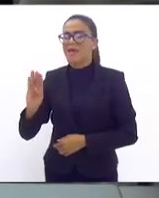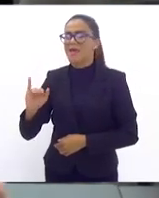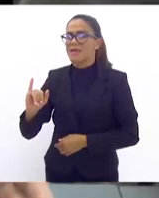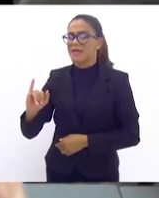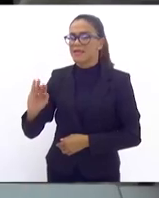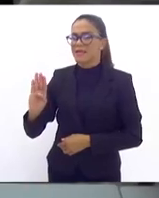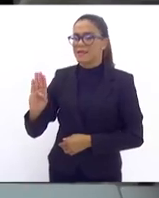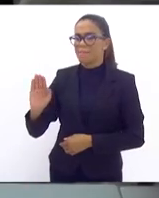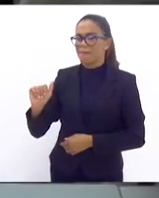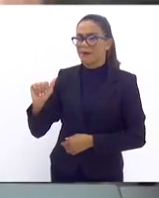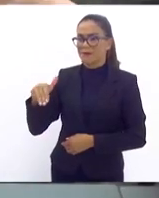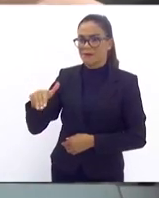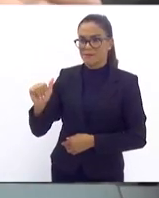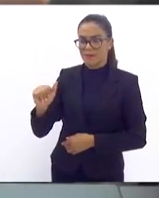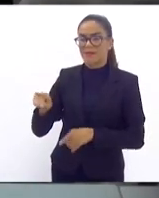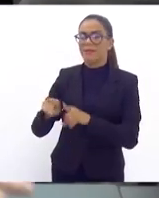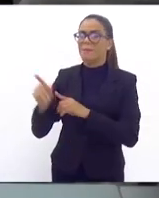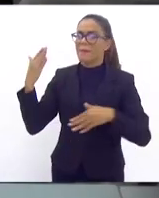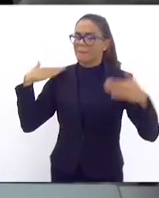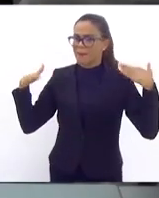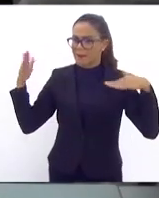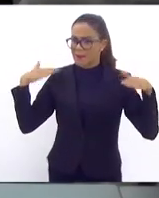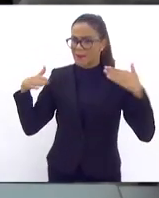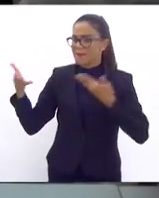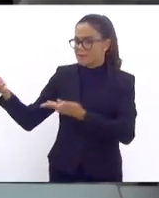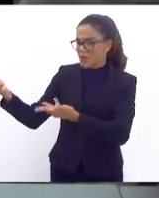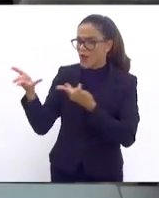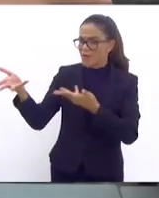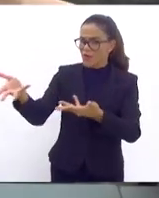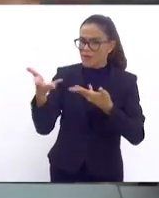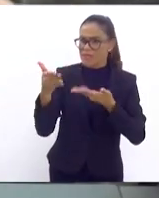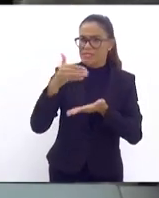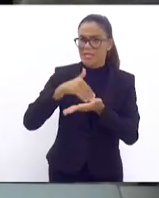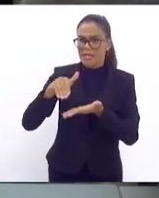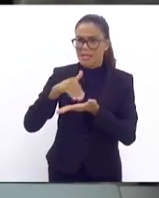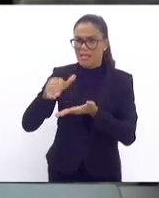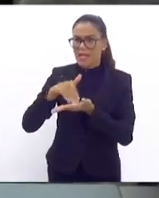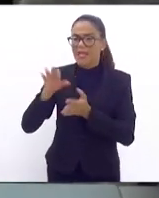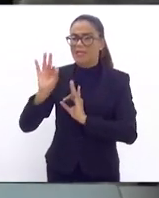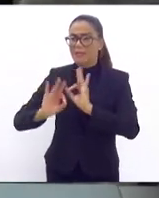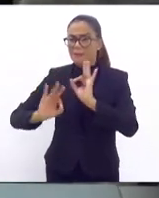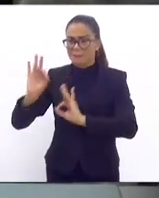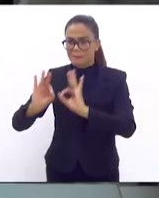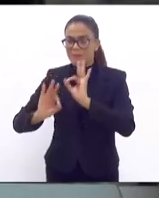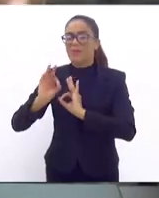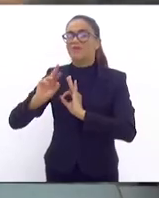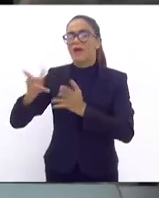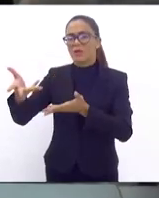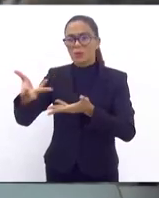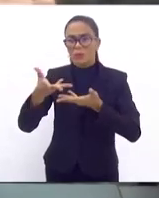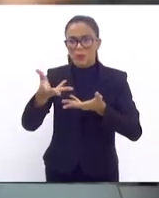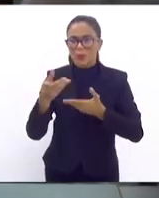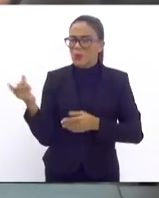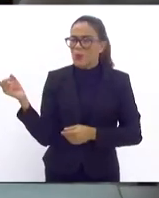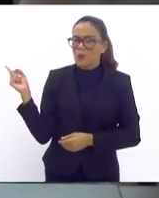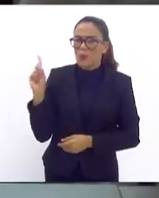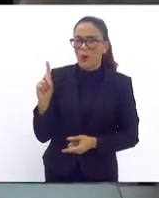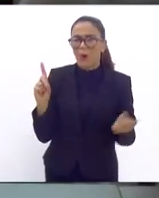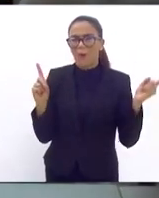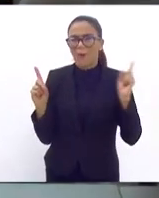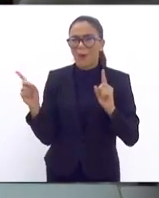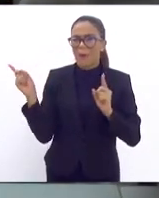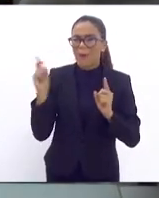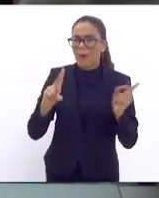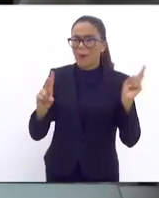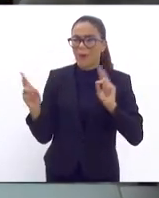né? A Capitania dos Portos será convidada, a Secretaria de Planejamento será convidada, todos os atores serão convidados